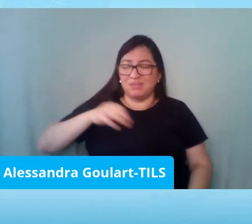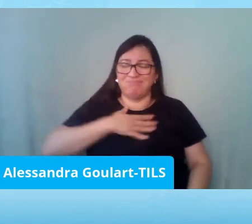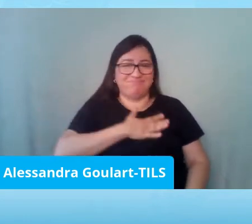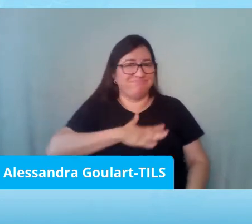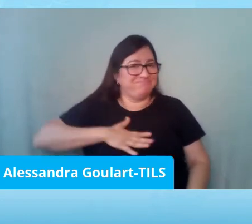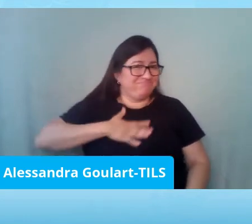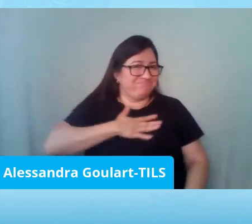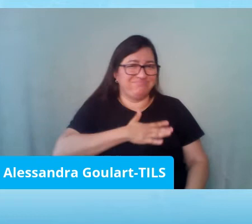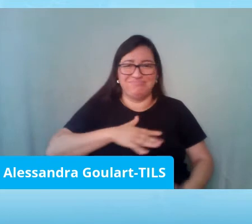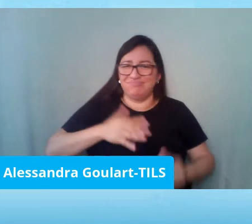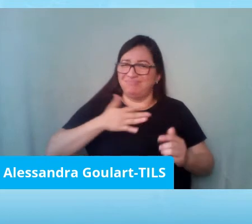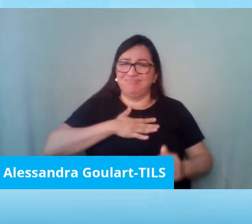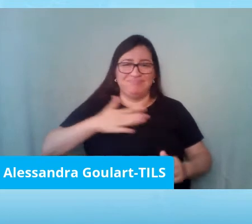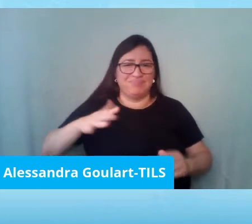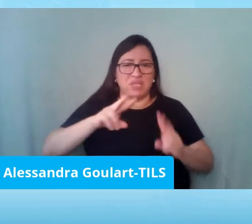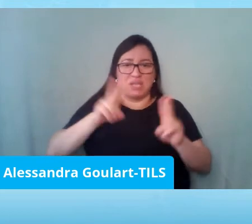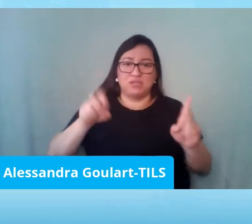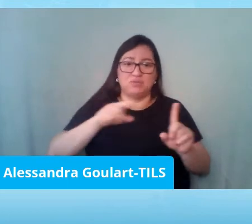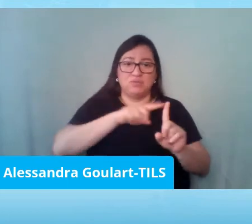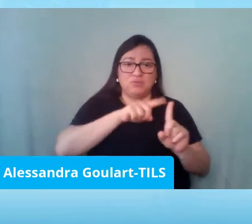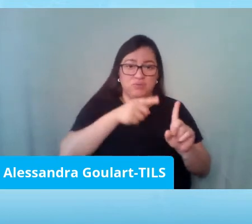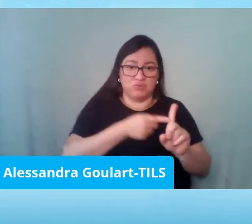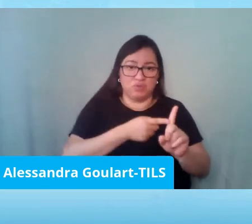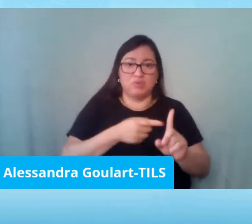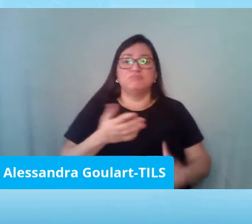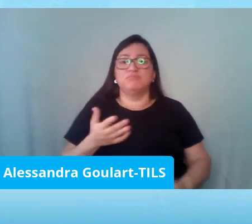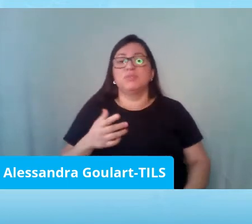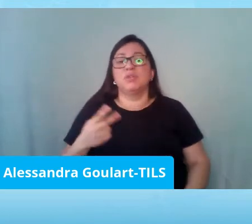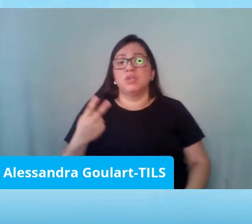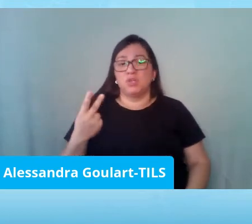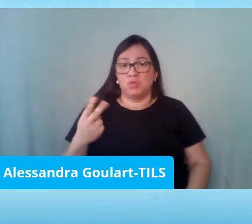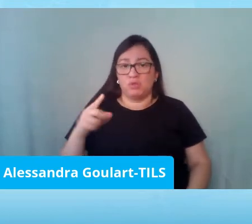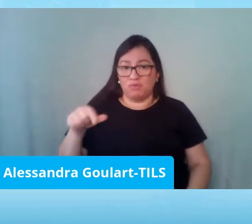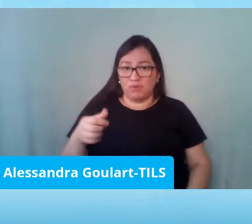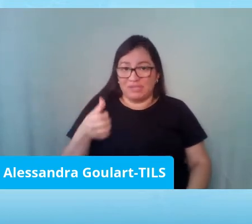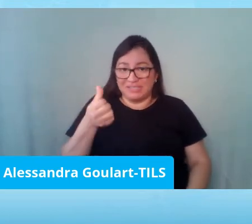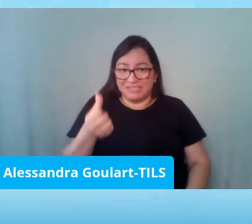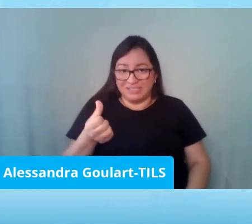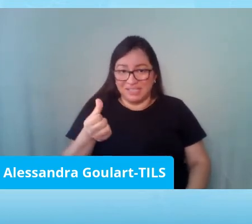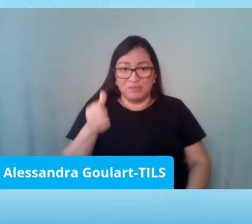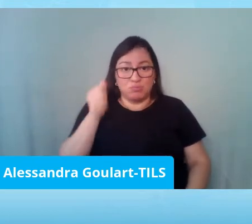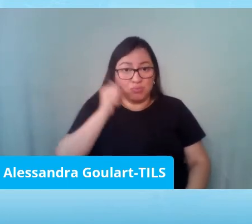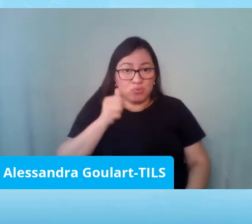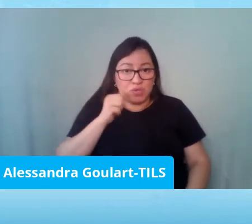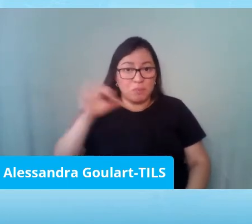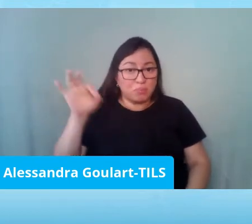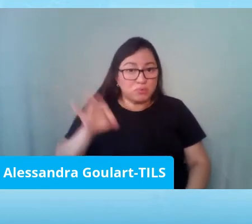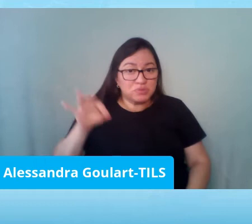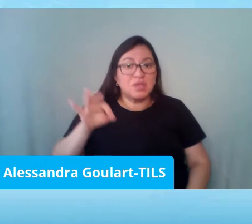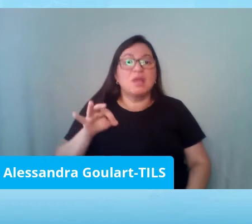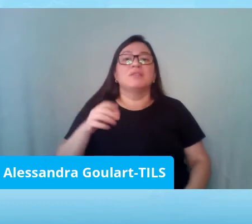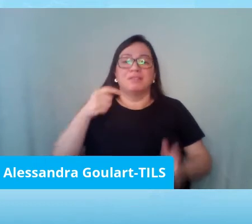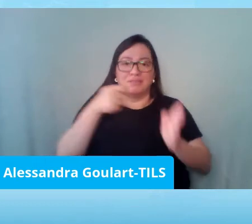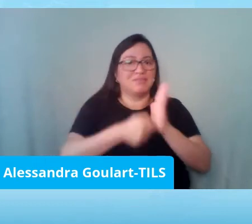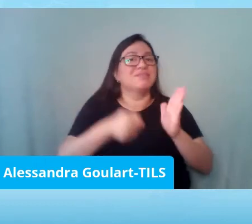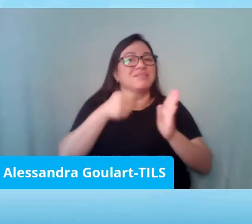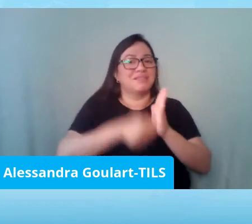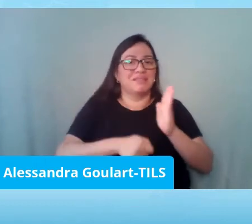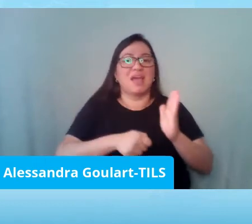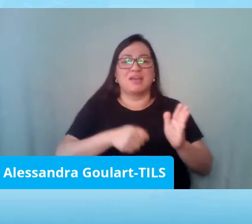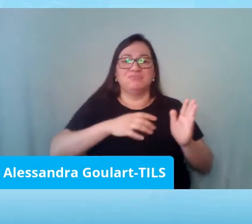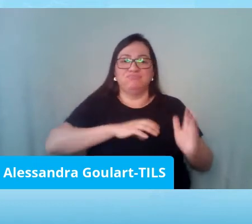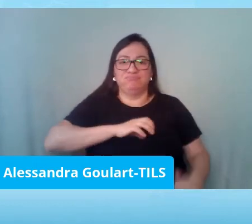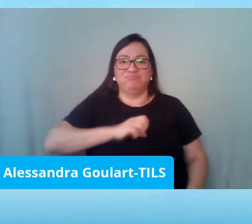e 2,3% dessas mulheres tentaram interromper a gestação. Então, vejam o número